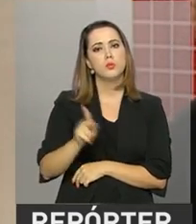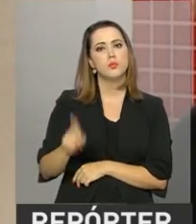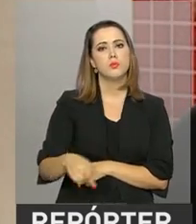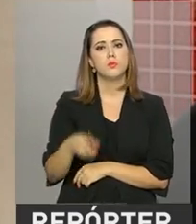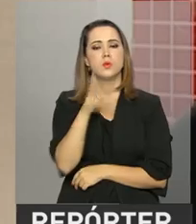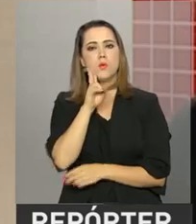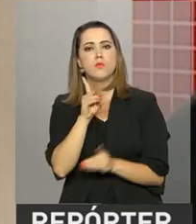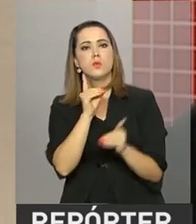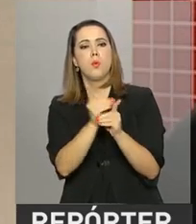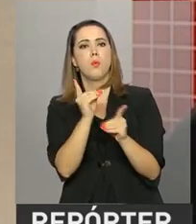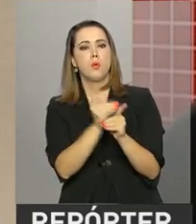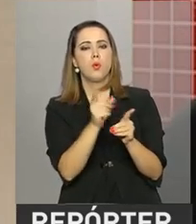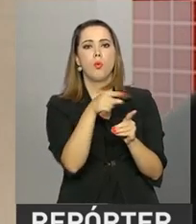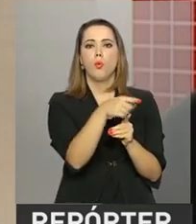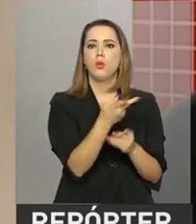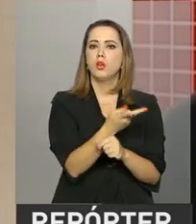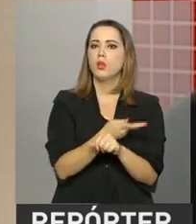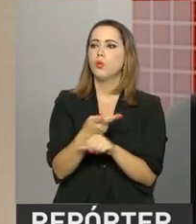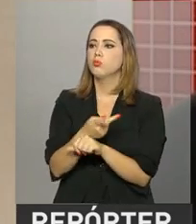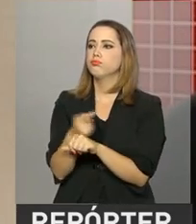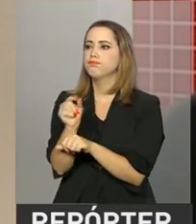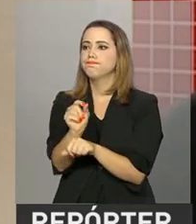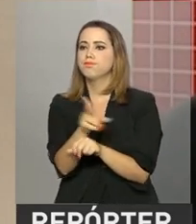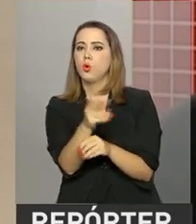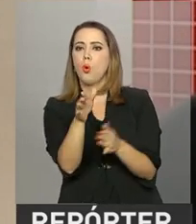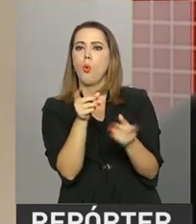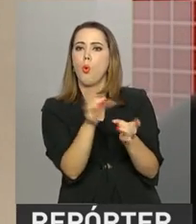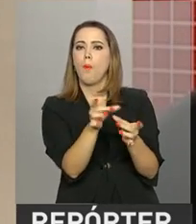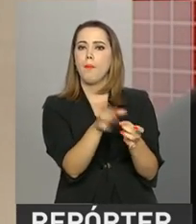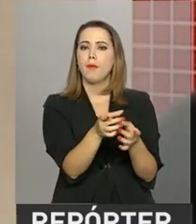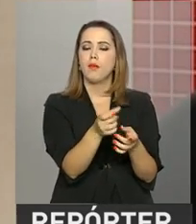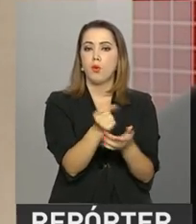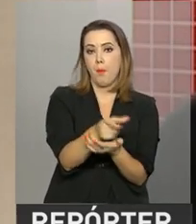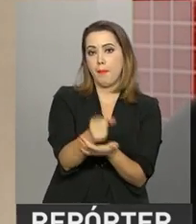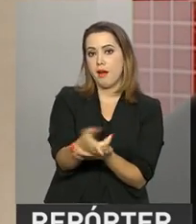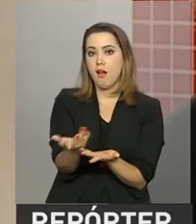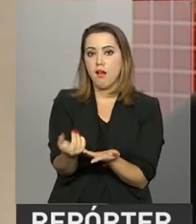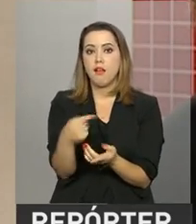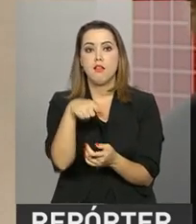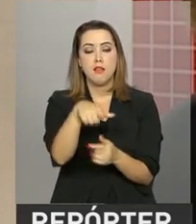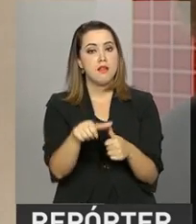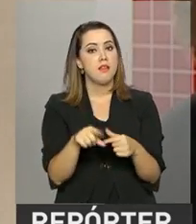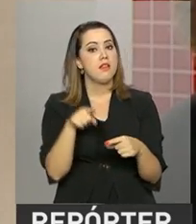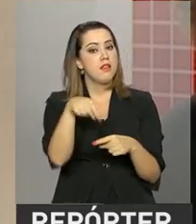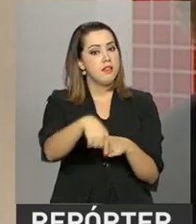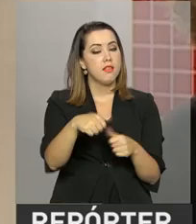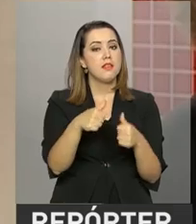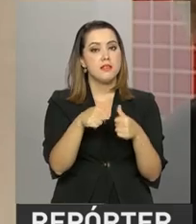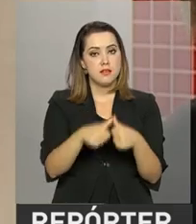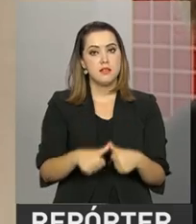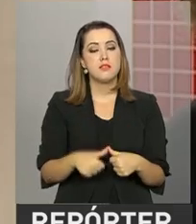estão procurando nos outros estandes para comprar, para adquirir, eles têm disponível